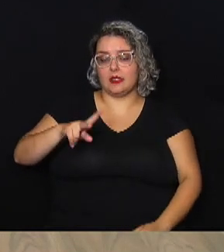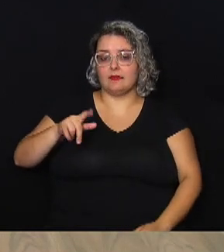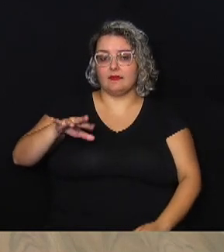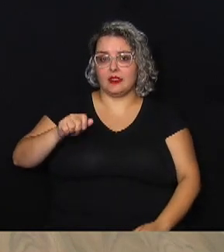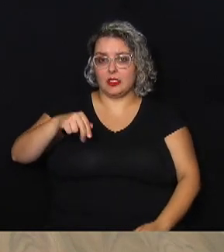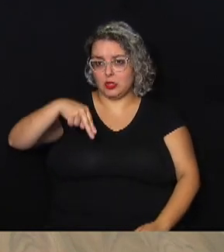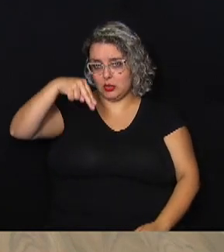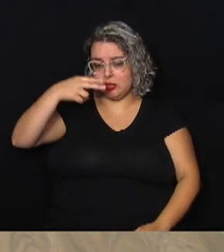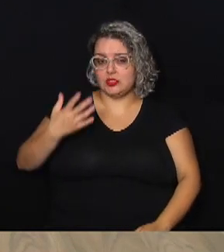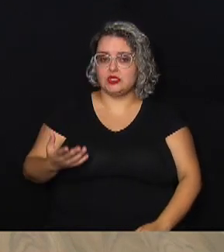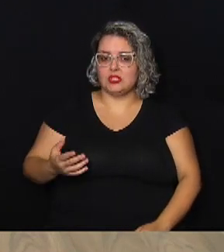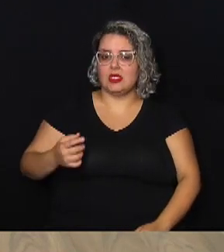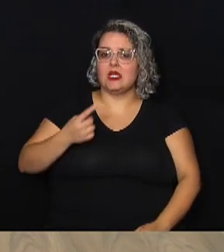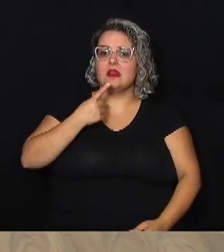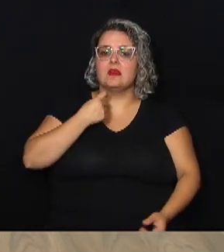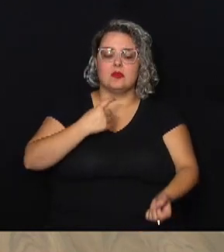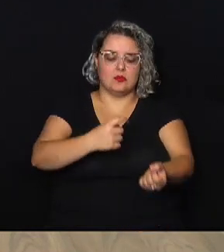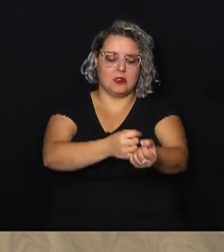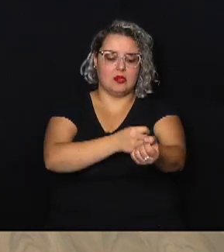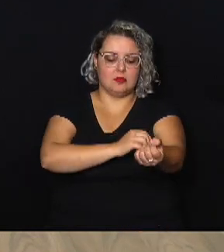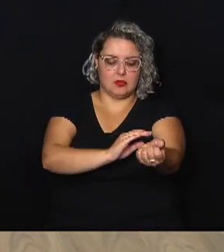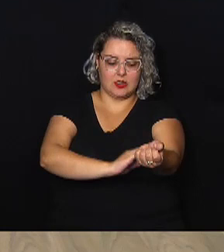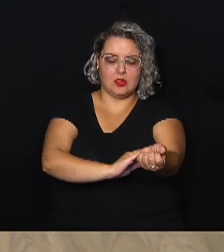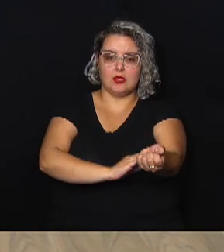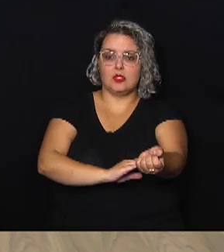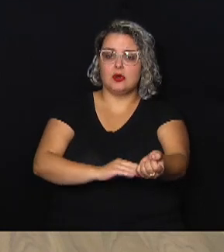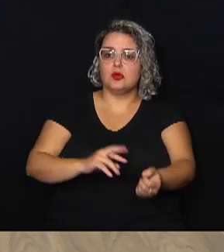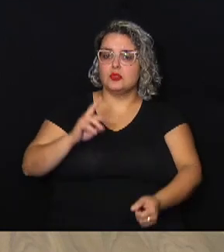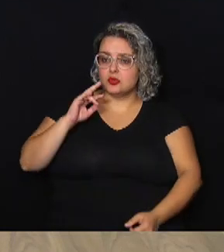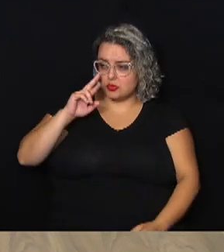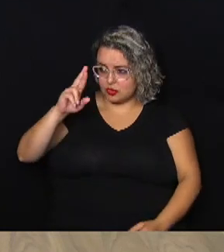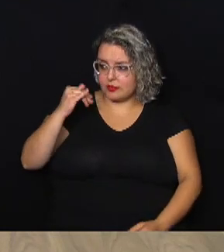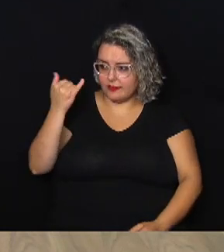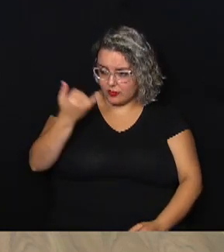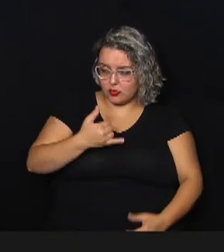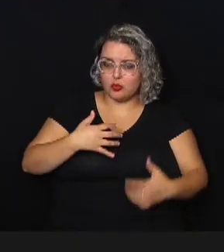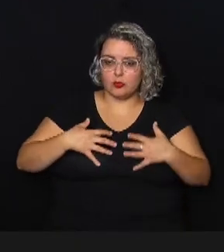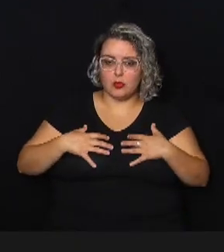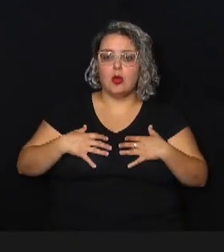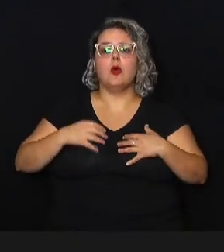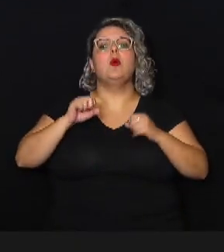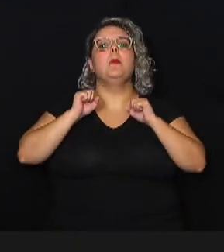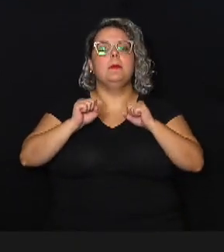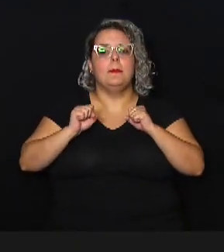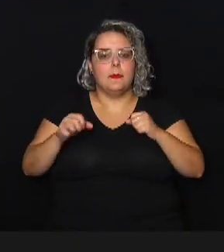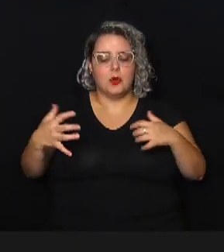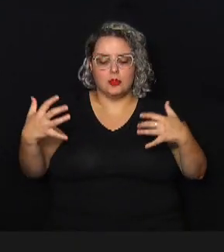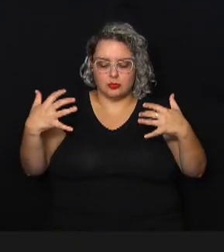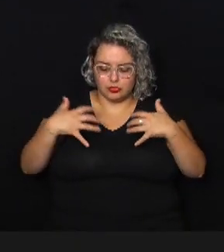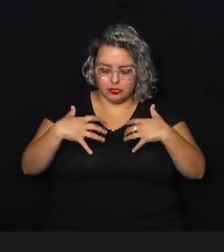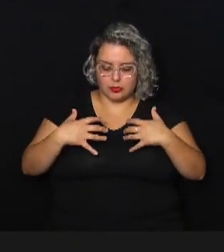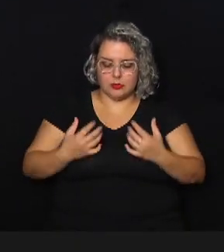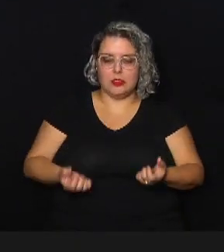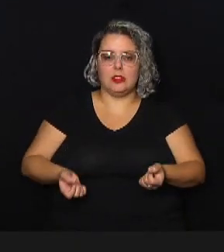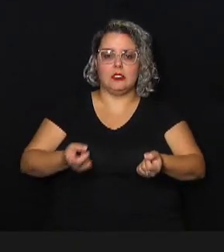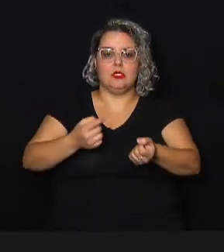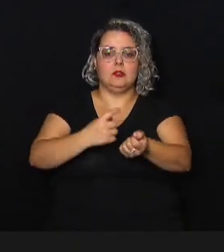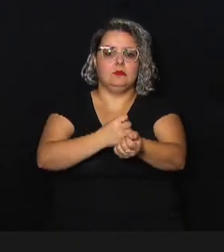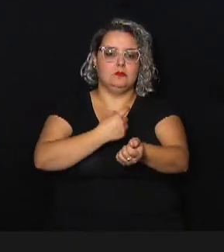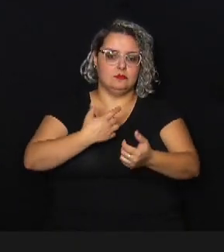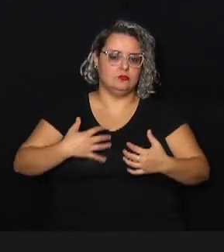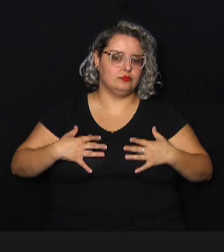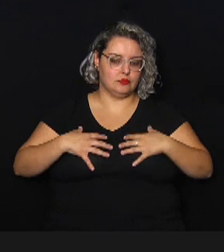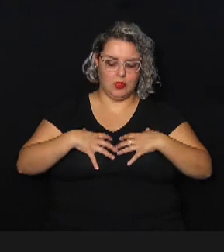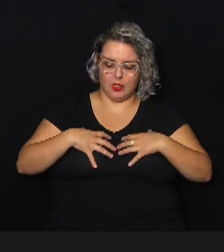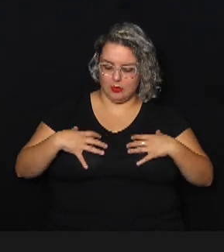assim: leucemia ataca o pulmão? O senhor acabou de falar aí do pulmão, né? Sim, pode atacar o pulmão, tá? Por depósito